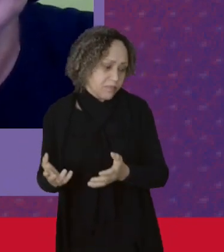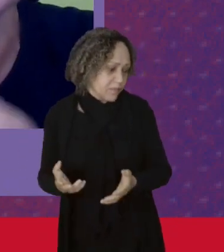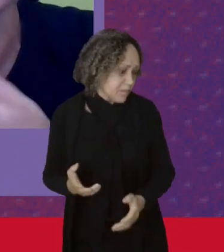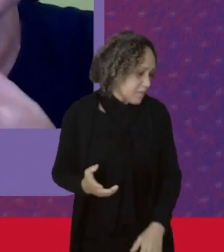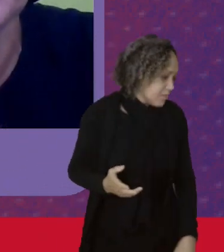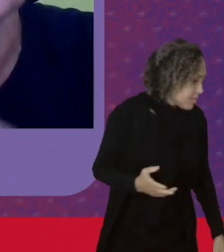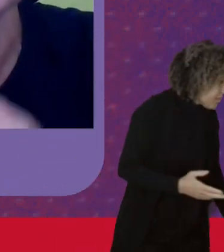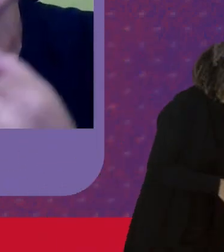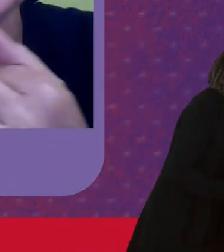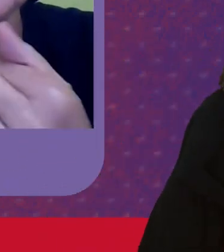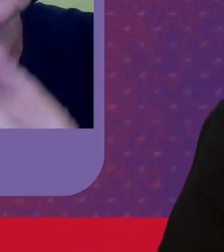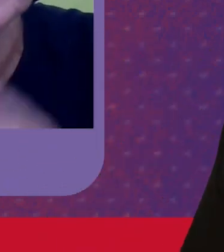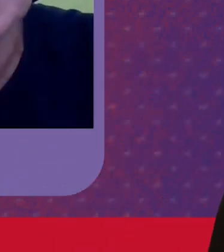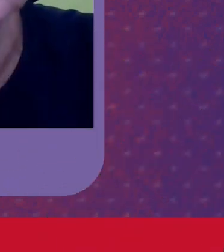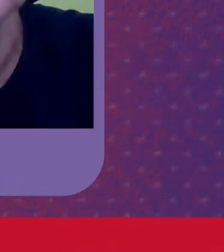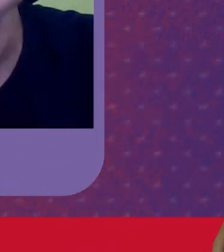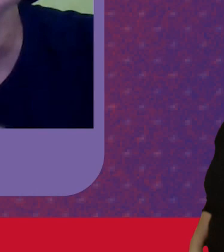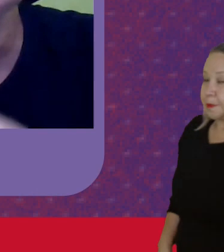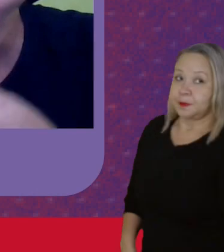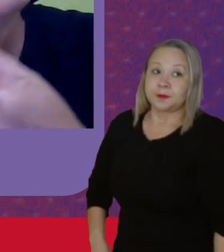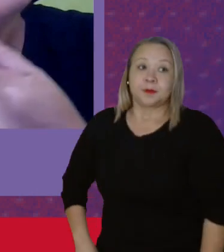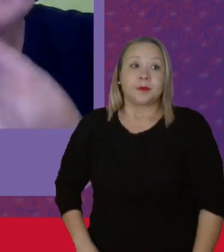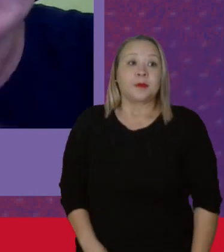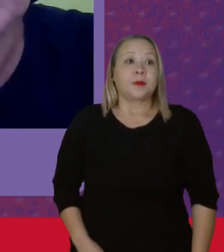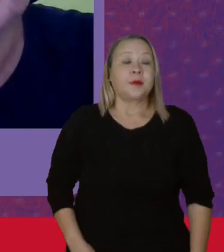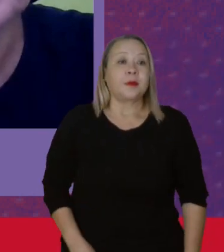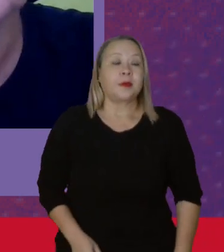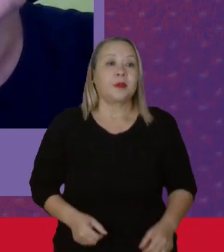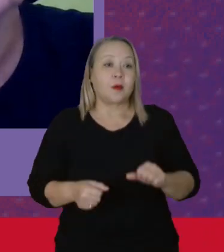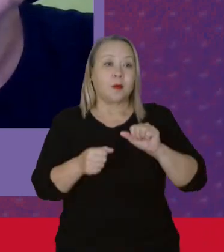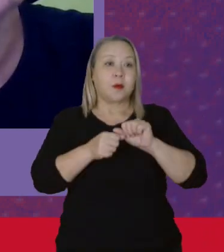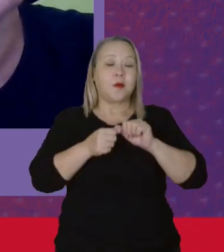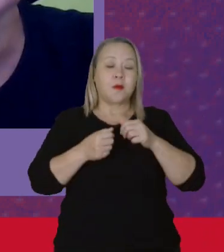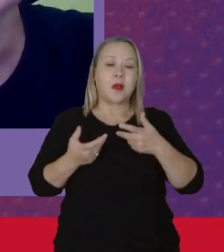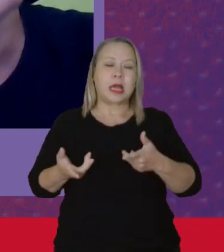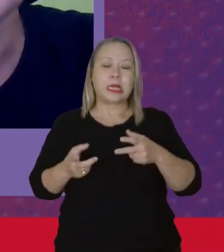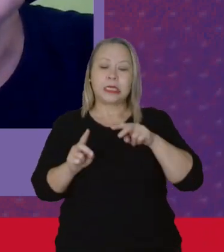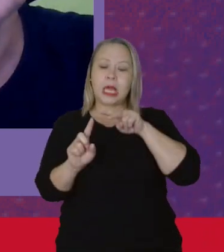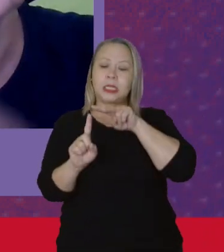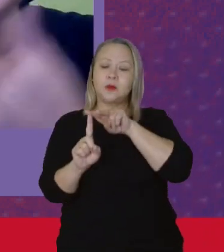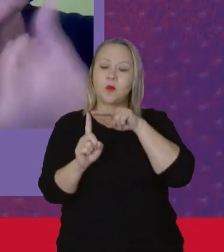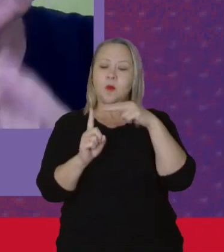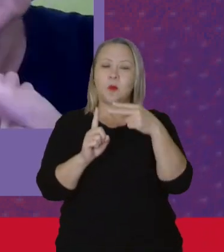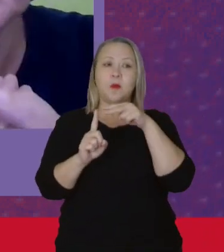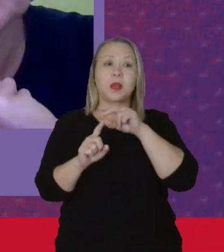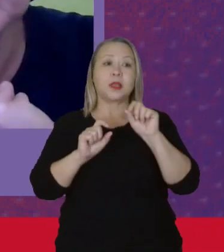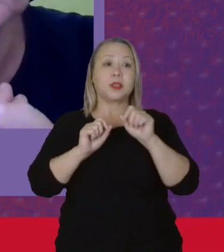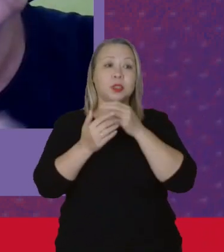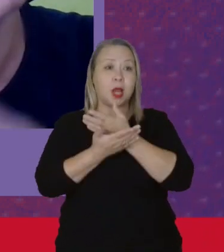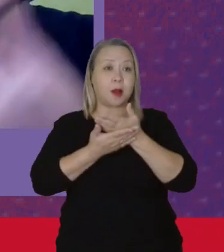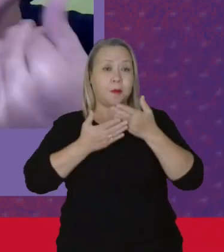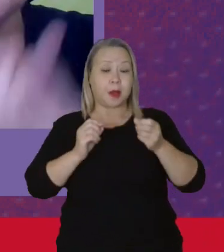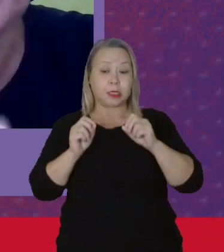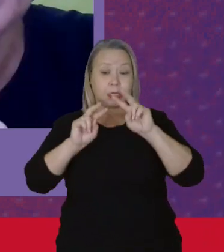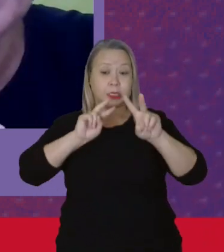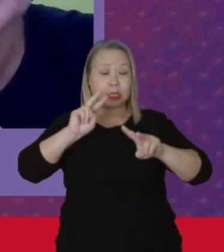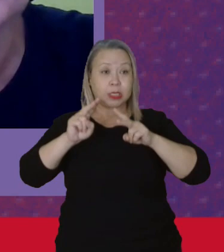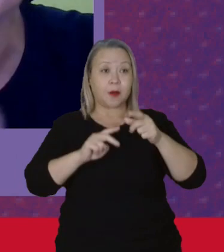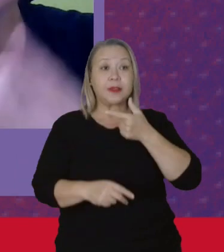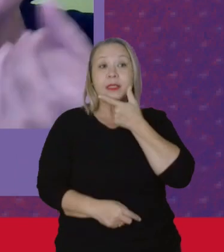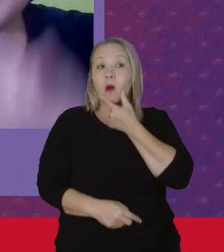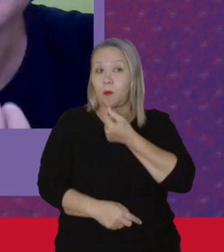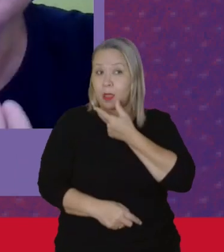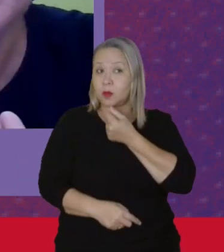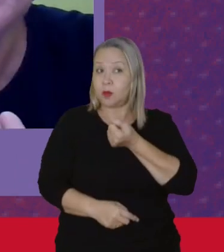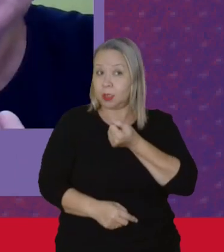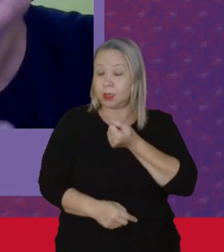é feito, visto, organizado, e tem uma perspectiva a partir desta visão masculina e,